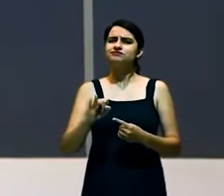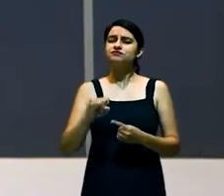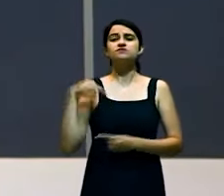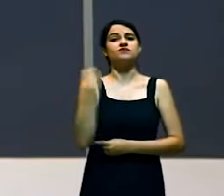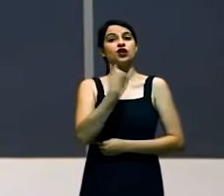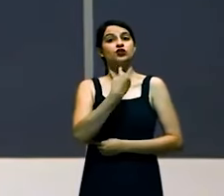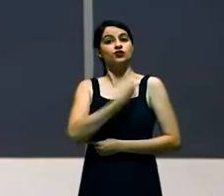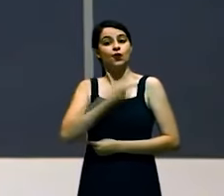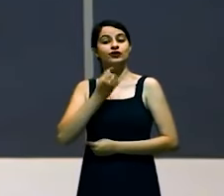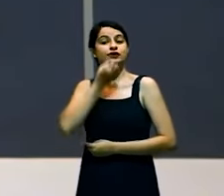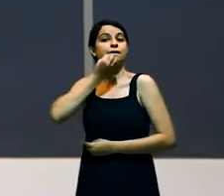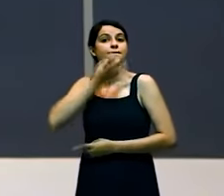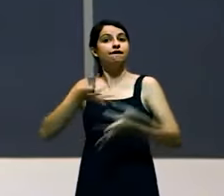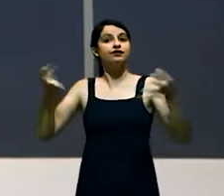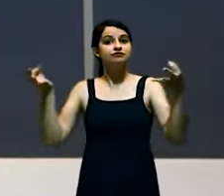estamos bem,